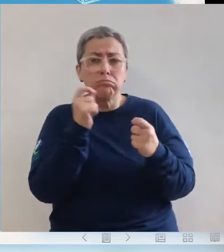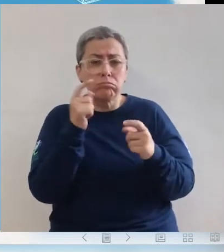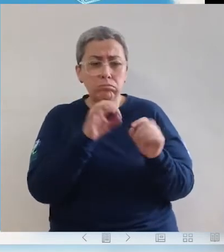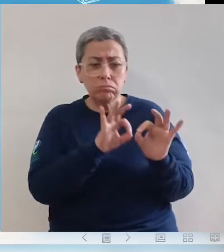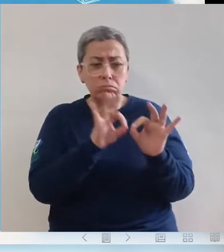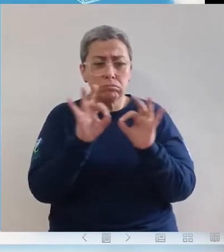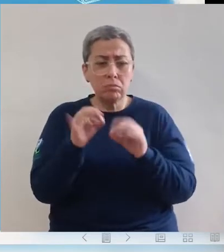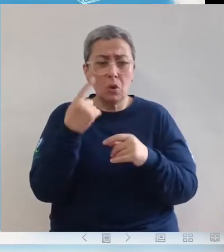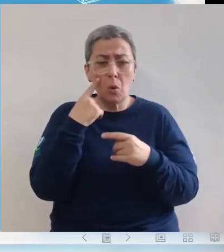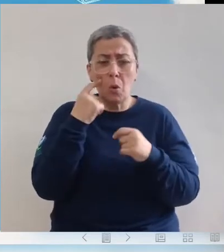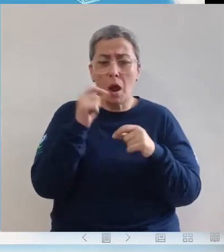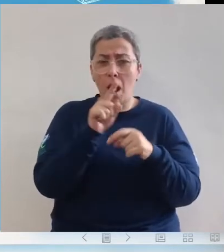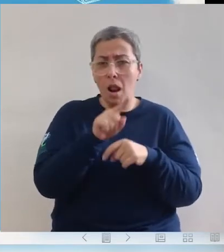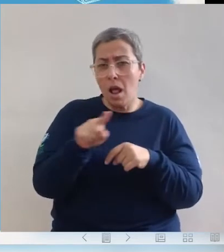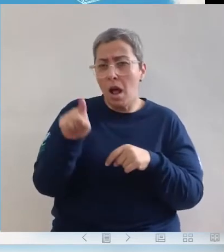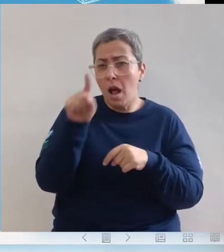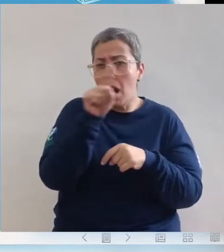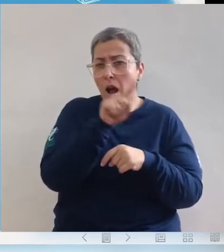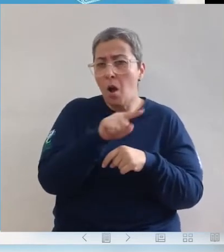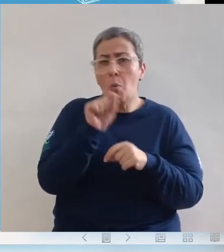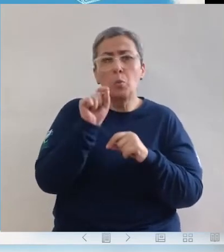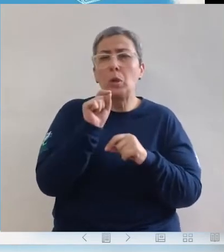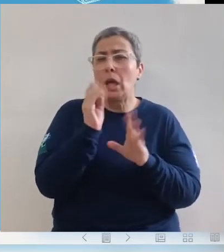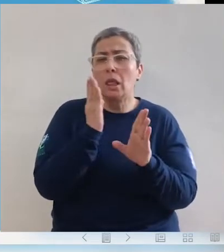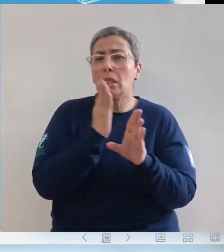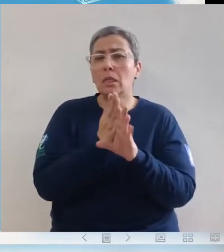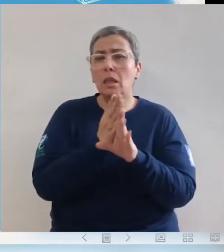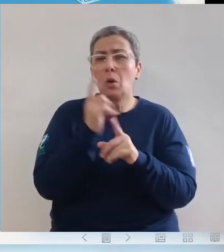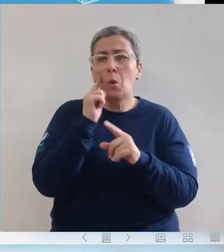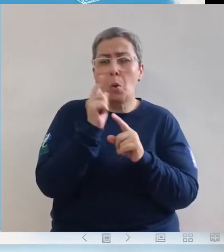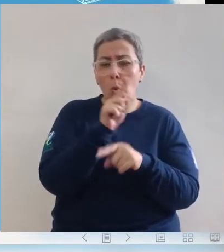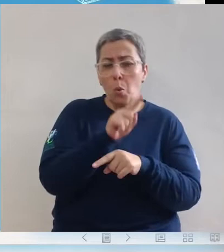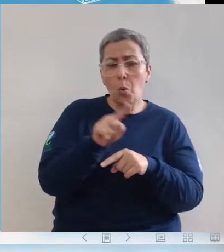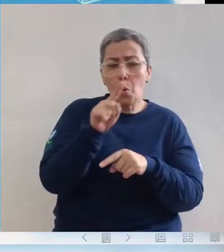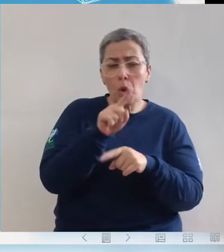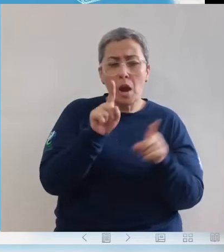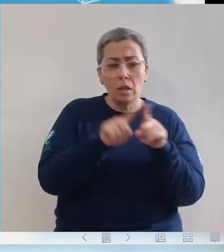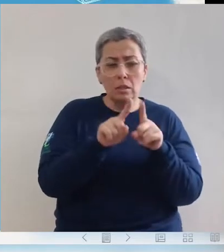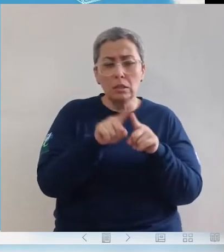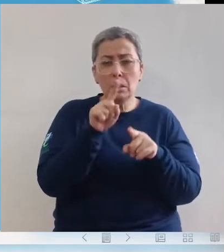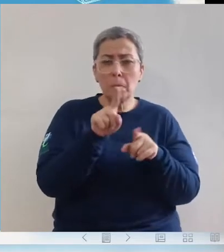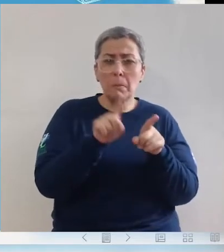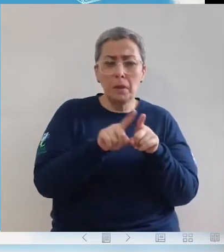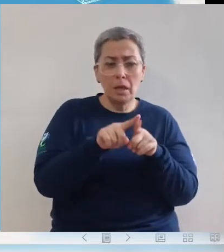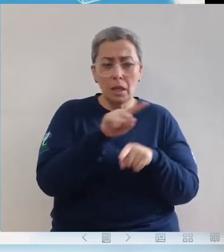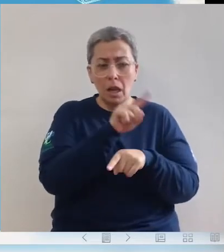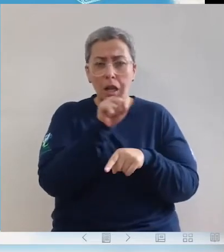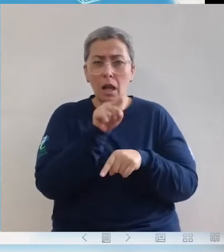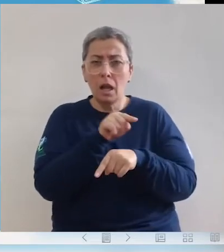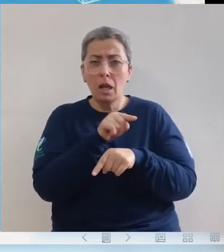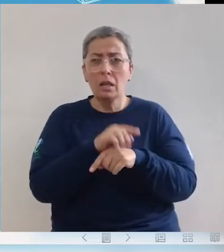O que vocês conseguem observar aqui, ó, onde eu estou marcando? Aqui no cantinho também.